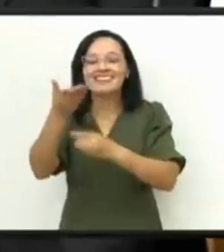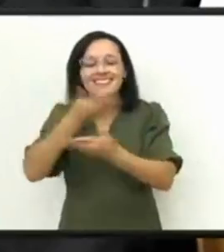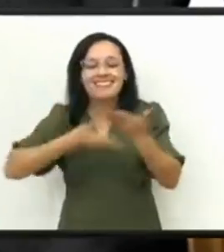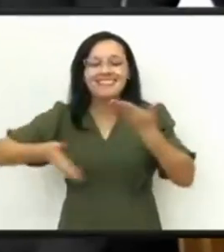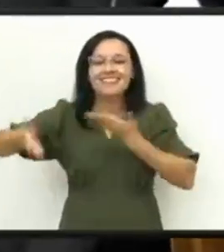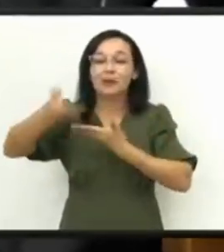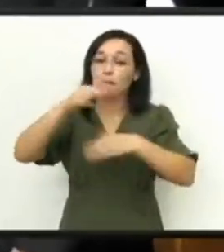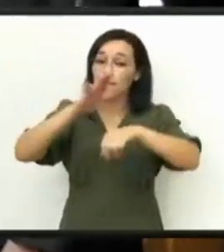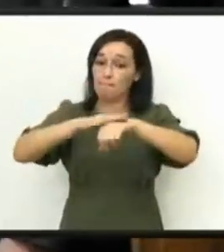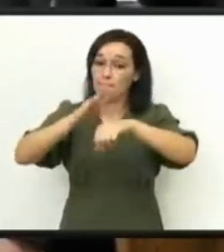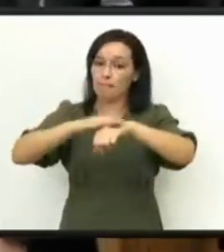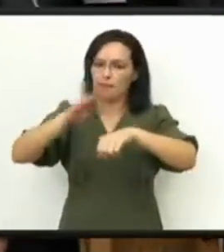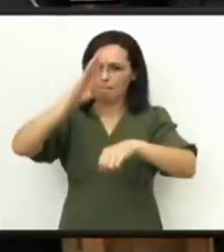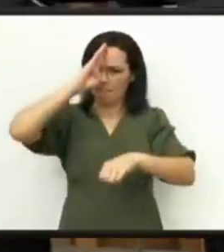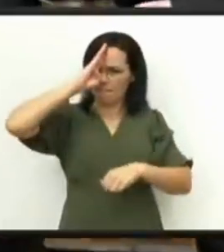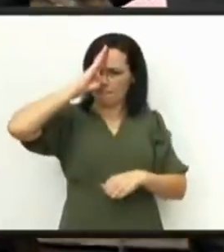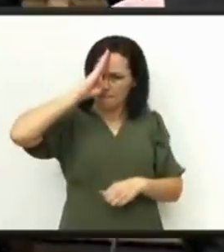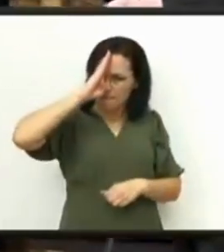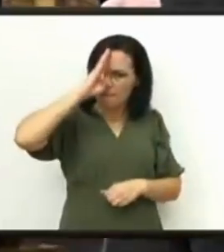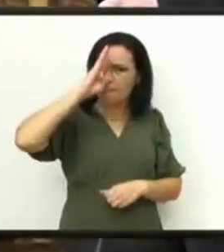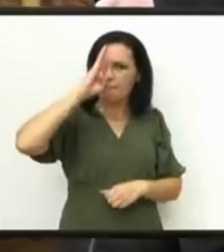já estão. Mas nada será